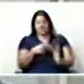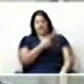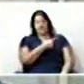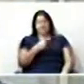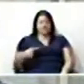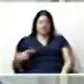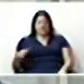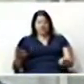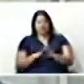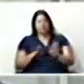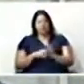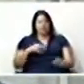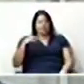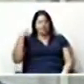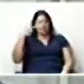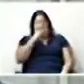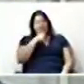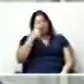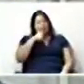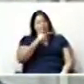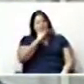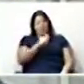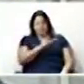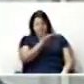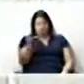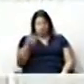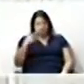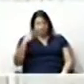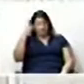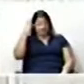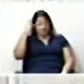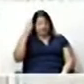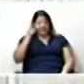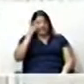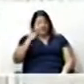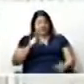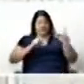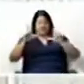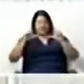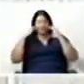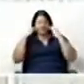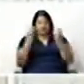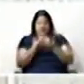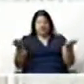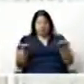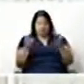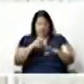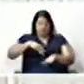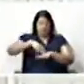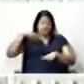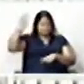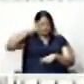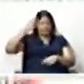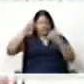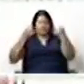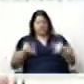Senhores vereadores, paulistano que nos assistem pela TV Câmara, eu queria trazer nesse plenário, o vereador Toninho Vespoli,